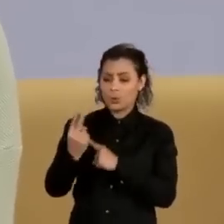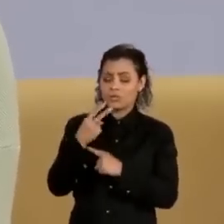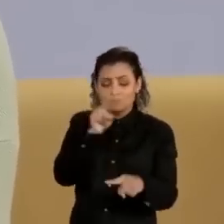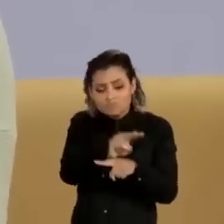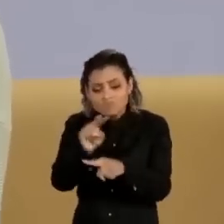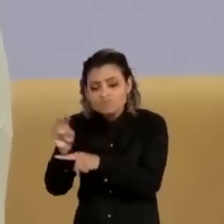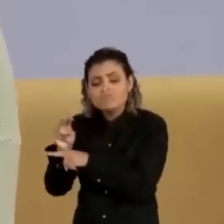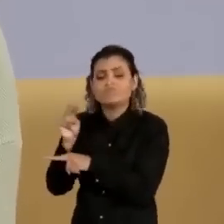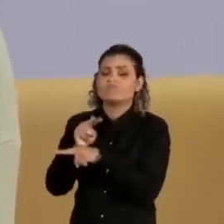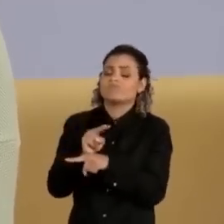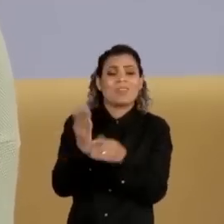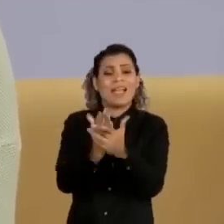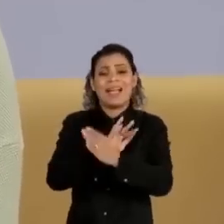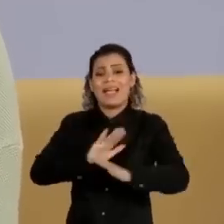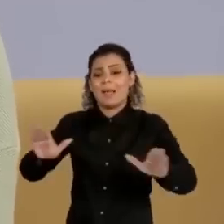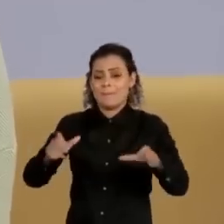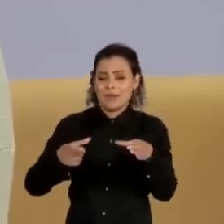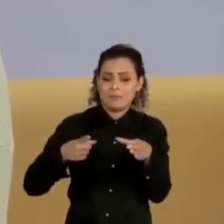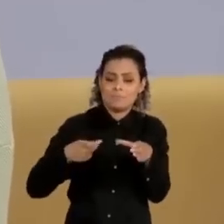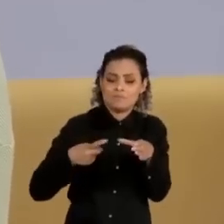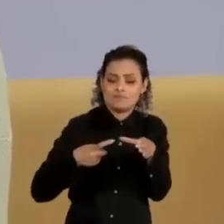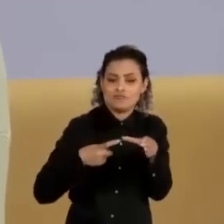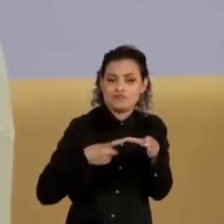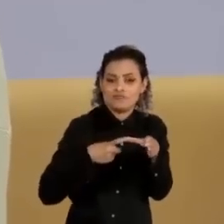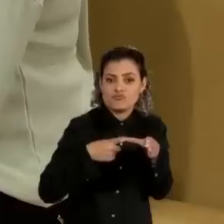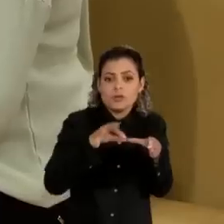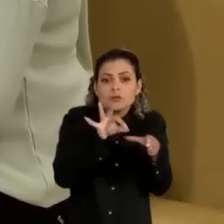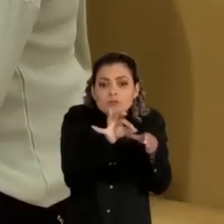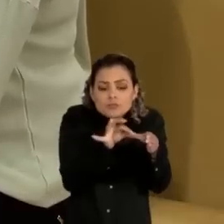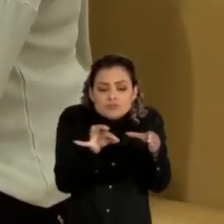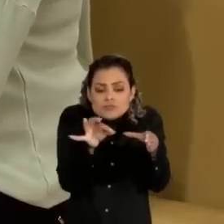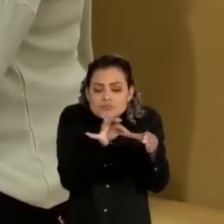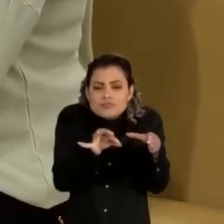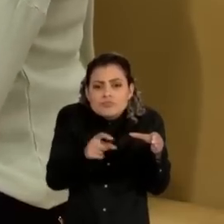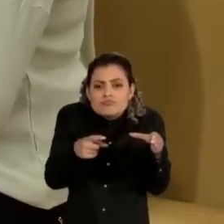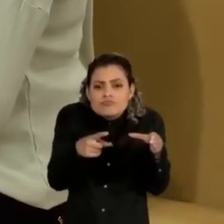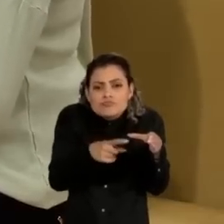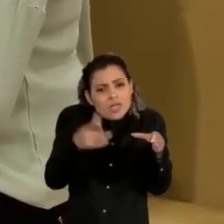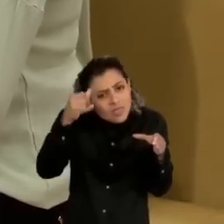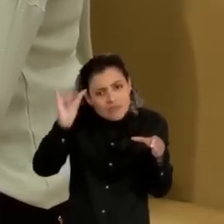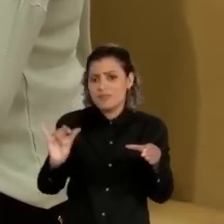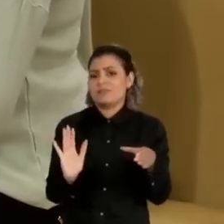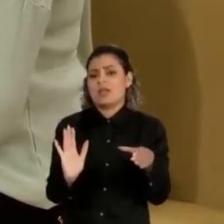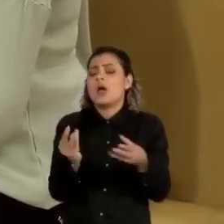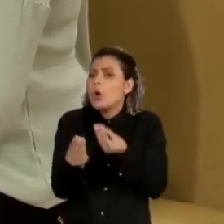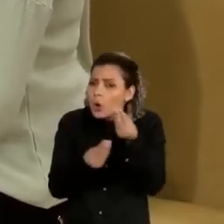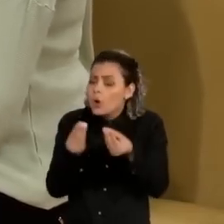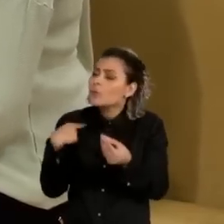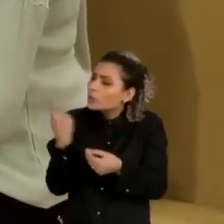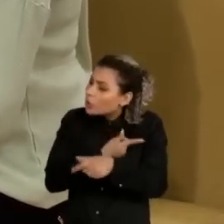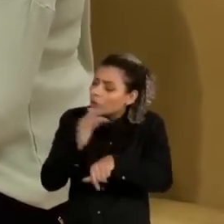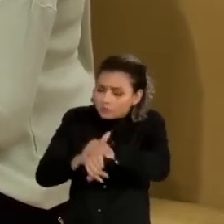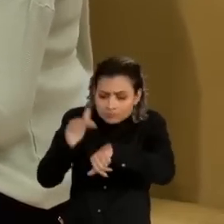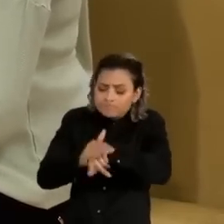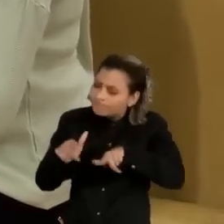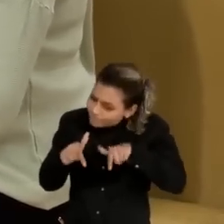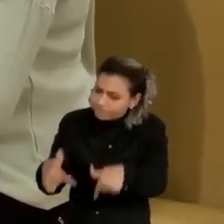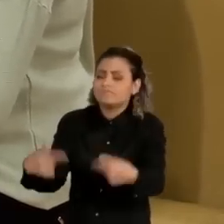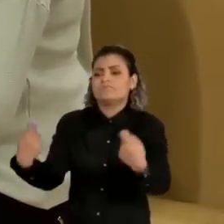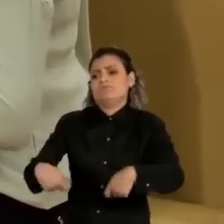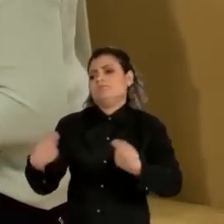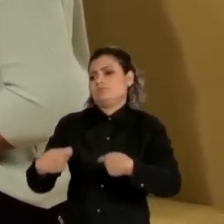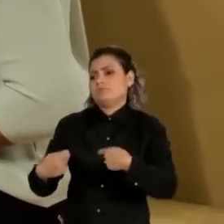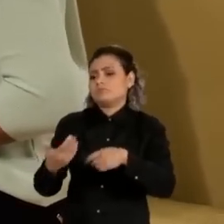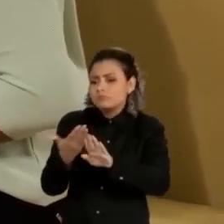precaver, né, e tentar barrar o ciclo do mosquito, quais são as ações que a gente pode reafirmar que são, sim, válidas, efetivas e que